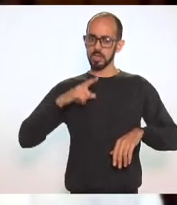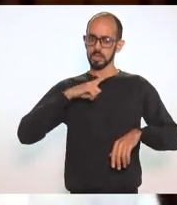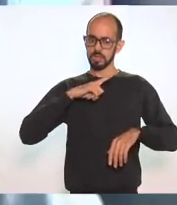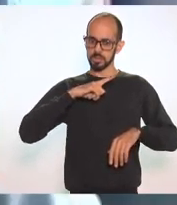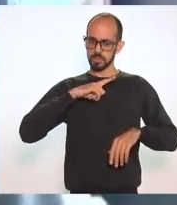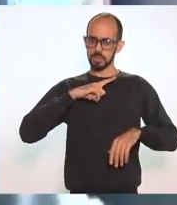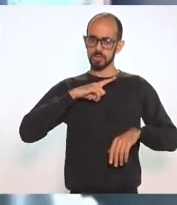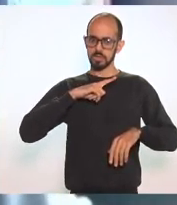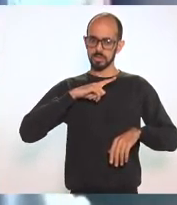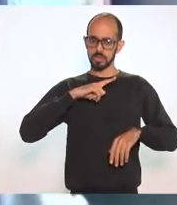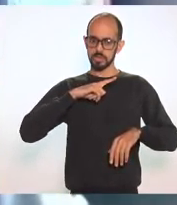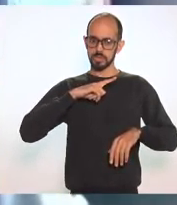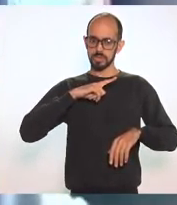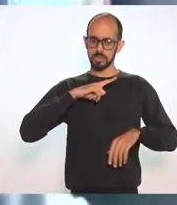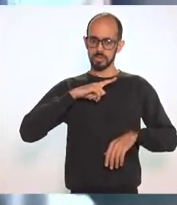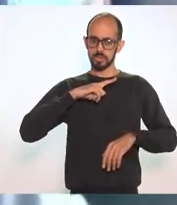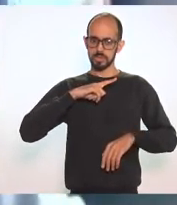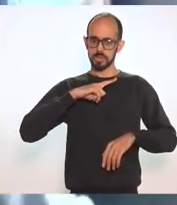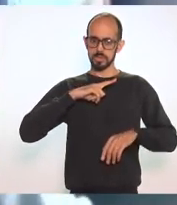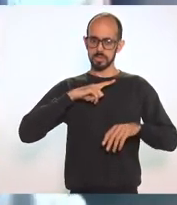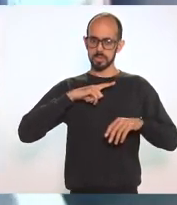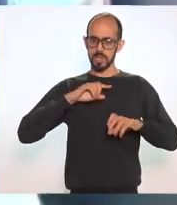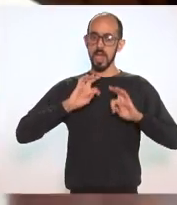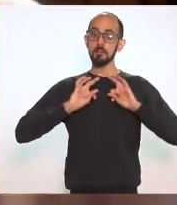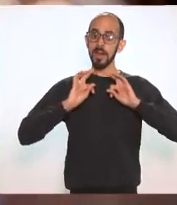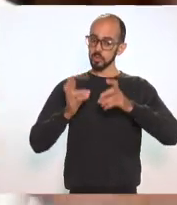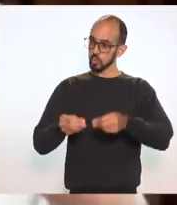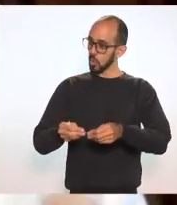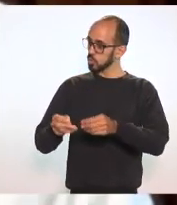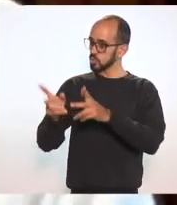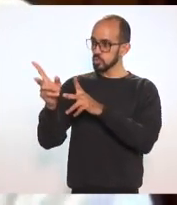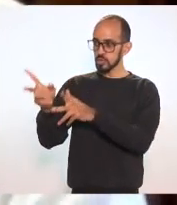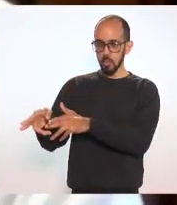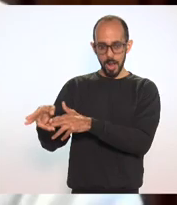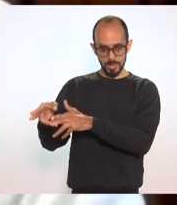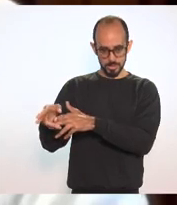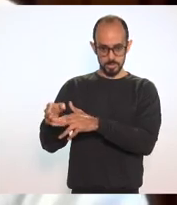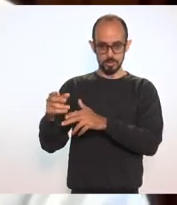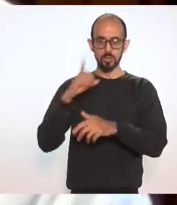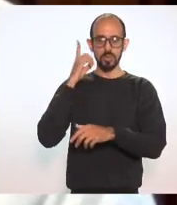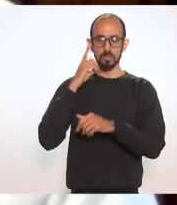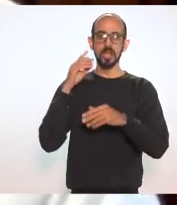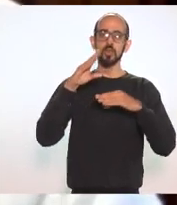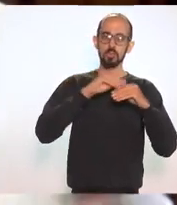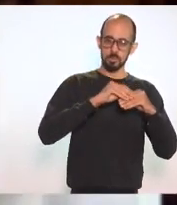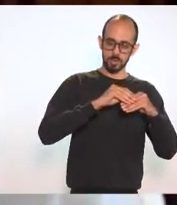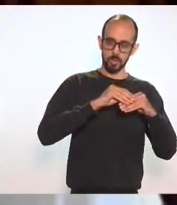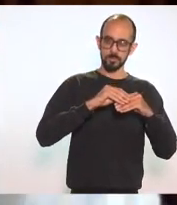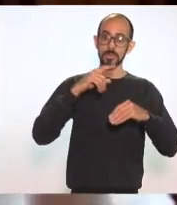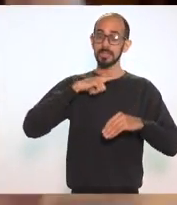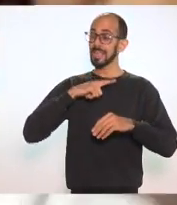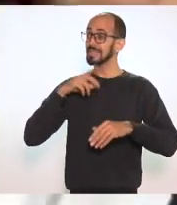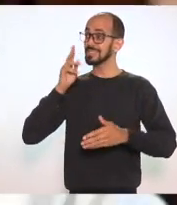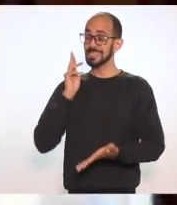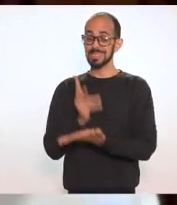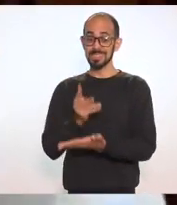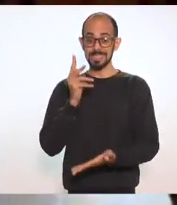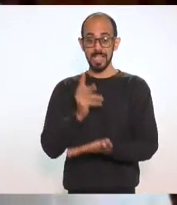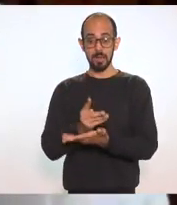decisão colegiada. Da CCJ para todos os semelhantes. Exato. Há sempre uma decisão colegiada para todos